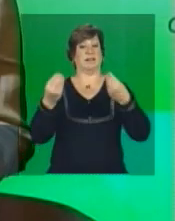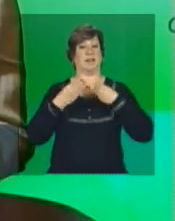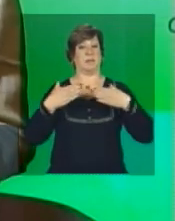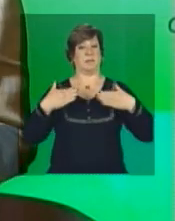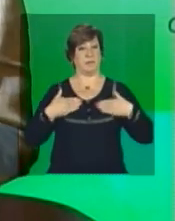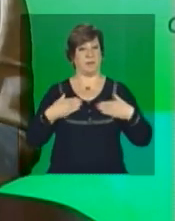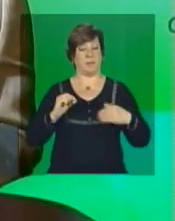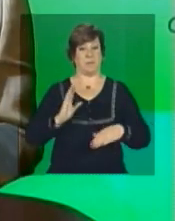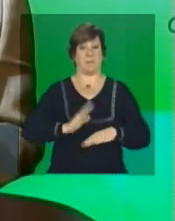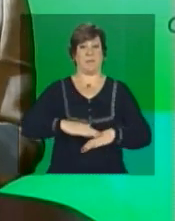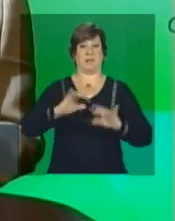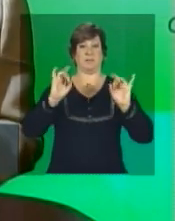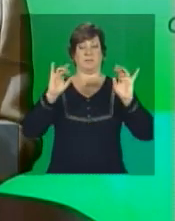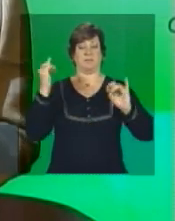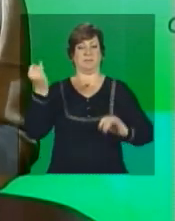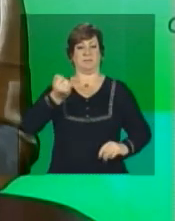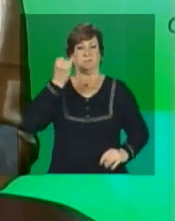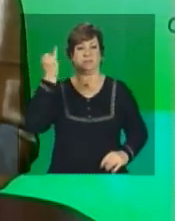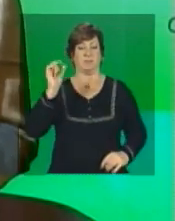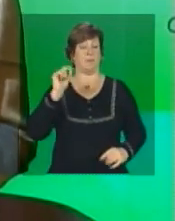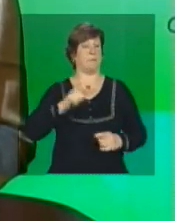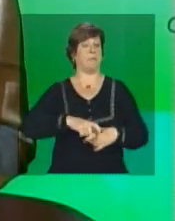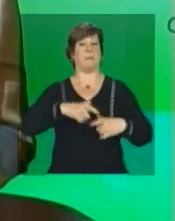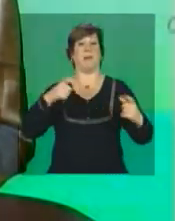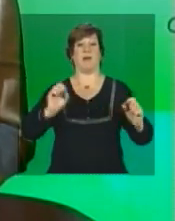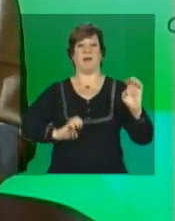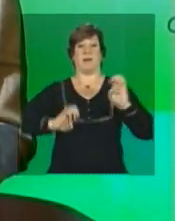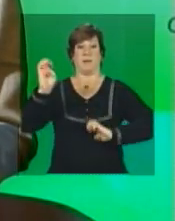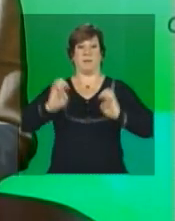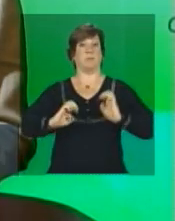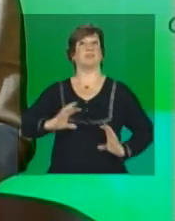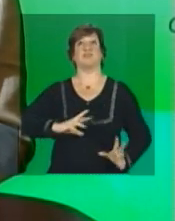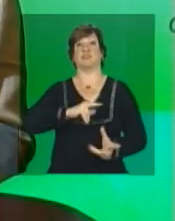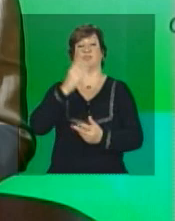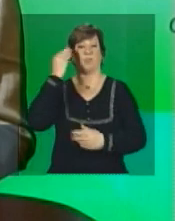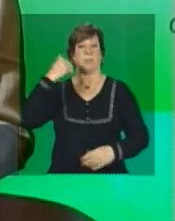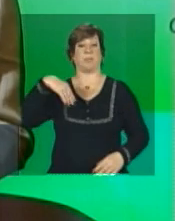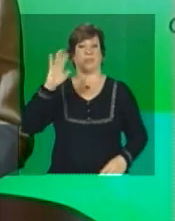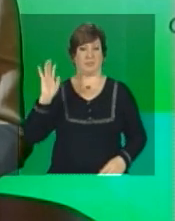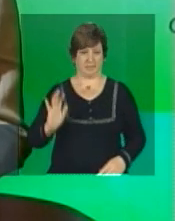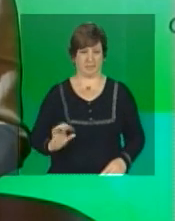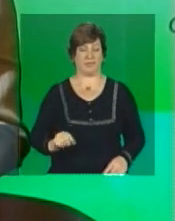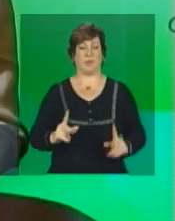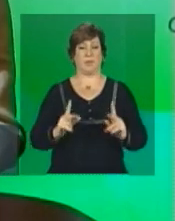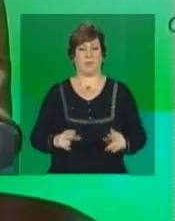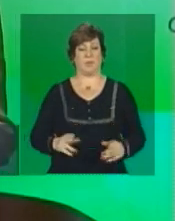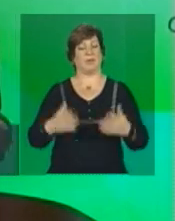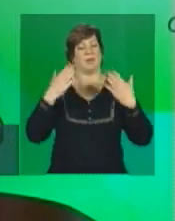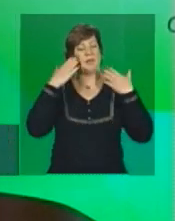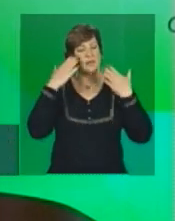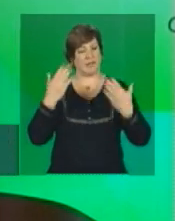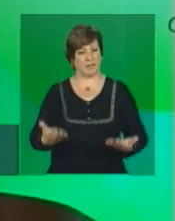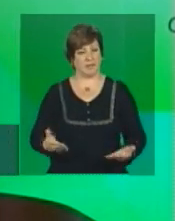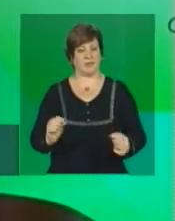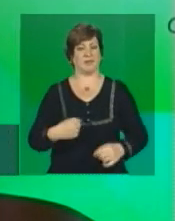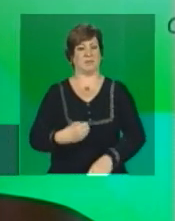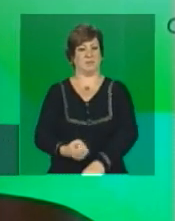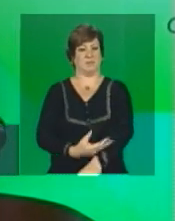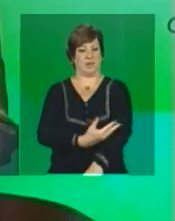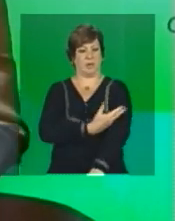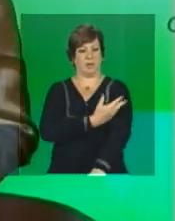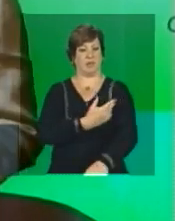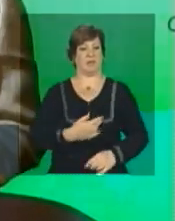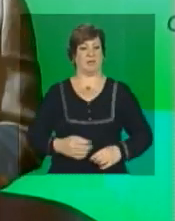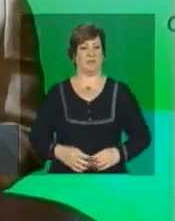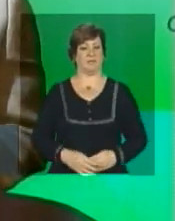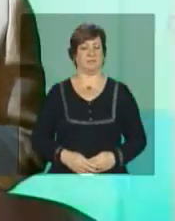o mais alto posto de uma das maiores empresas do mundo. Igualmente grata e emocionada,